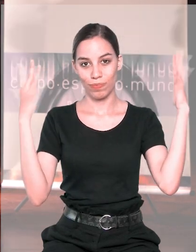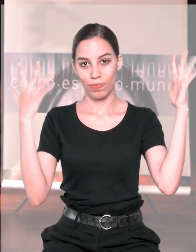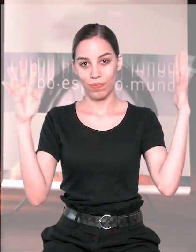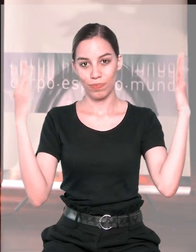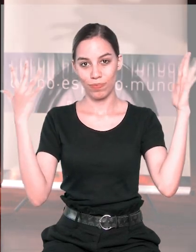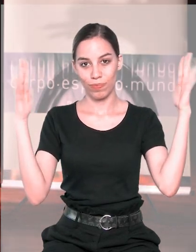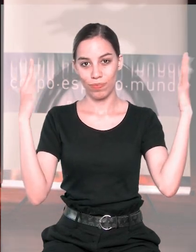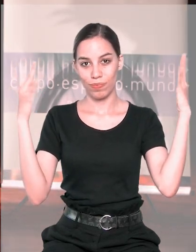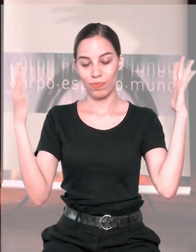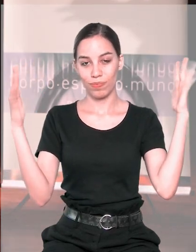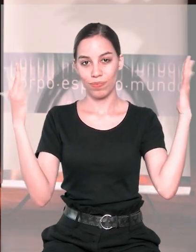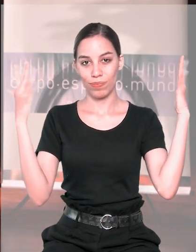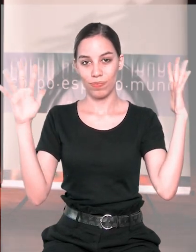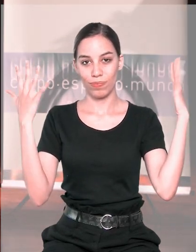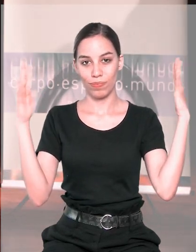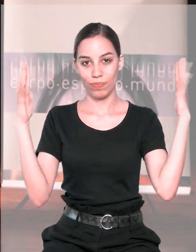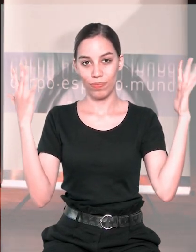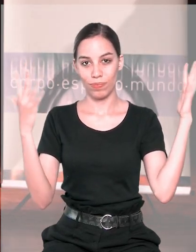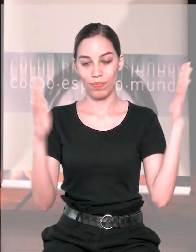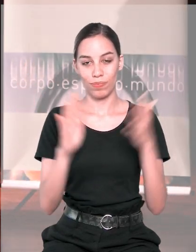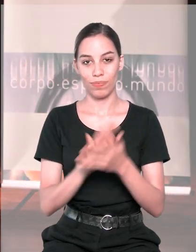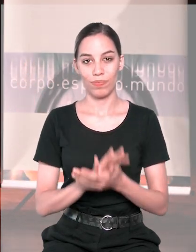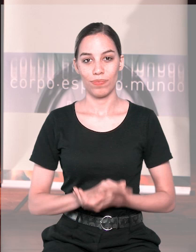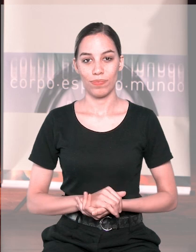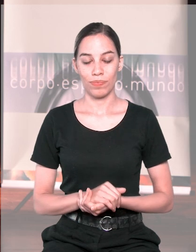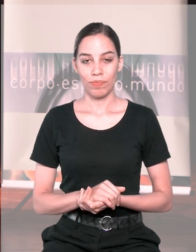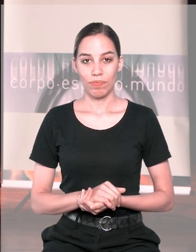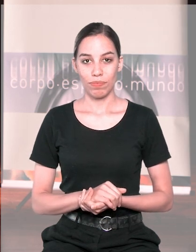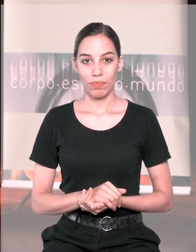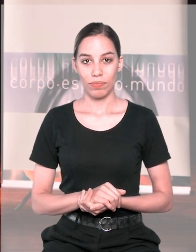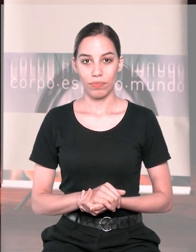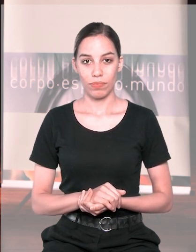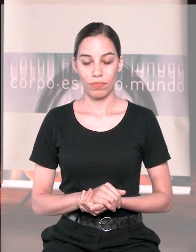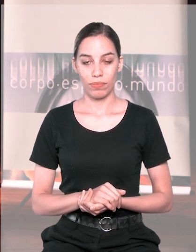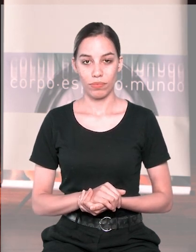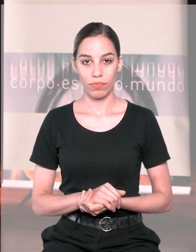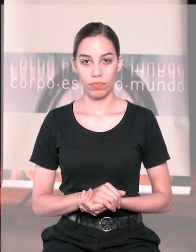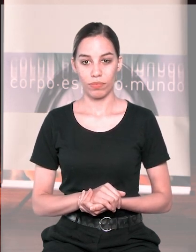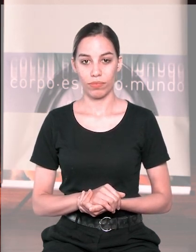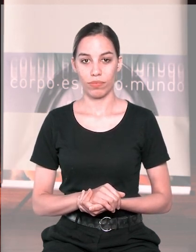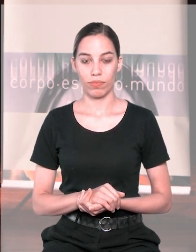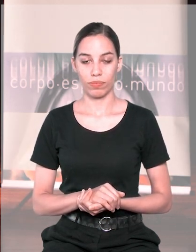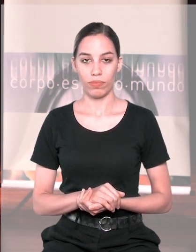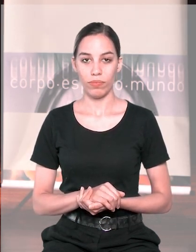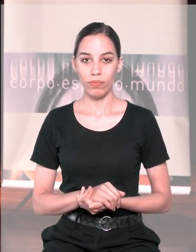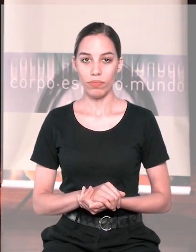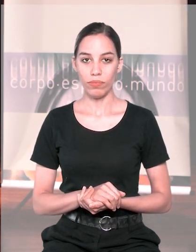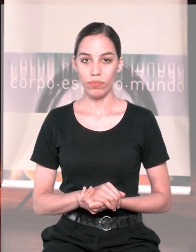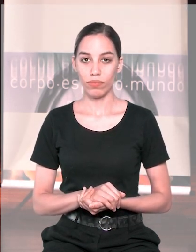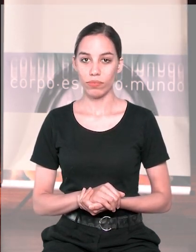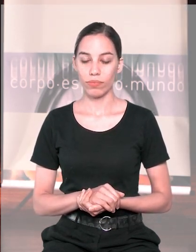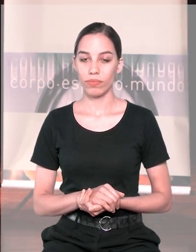A plateia aplaude a chegada do convidado. Roberto Zular é um homem branco, de cabelos castanhos escuros e sem barba.